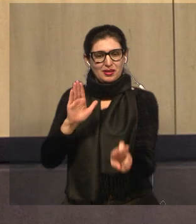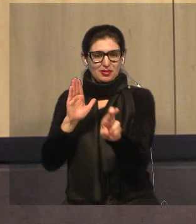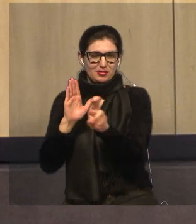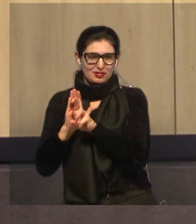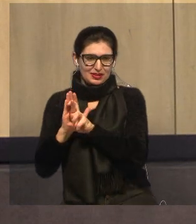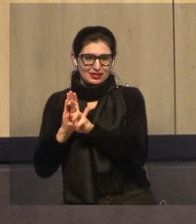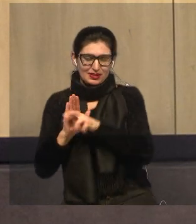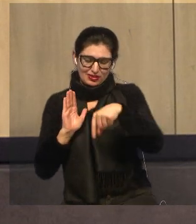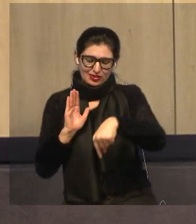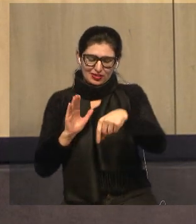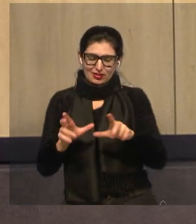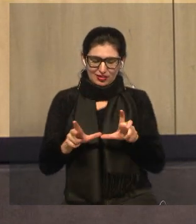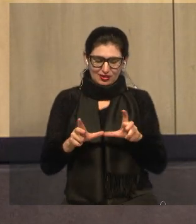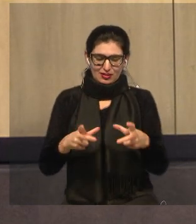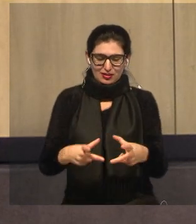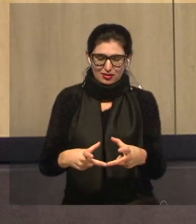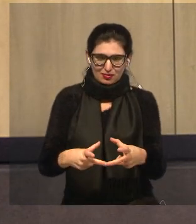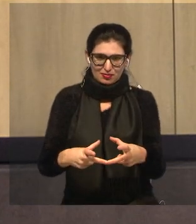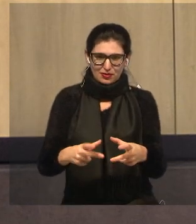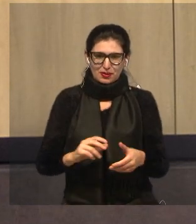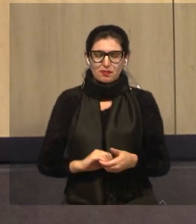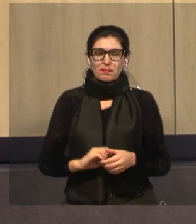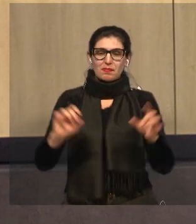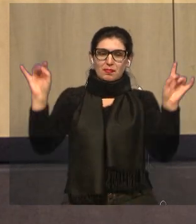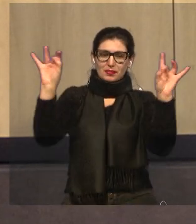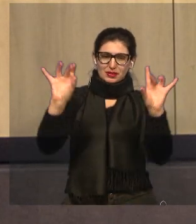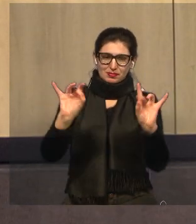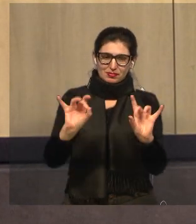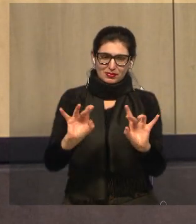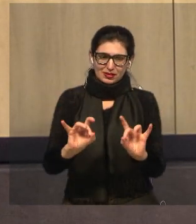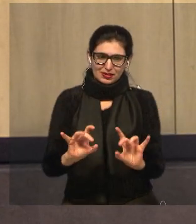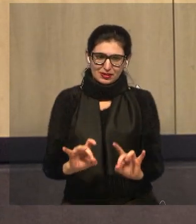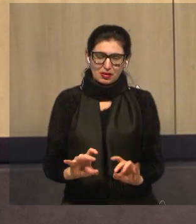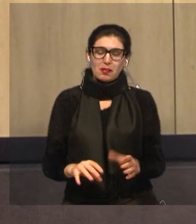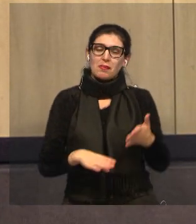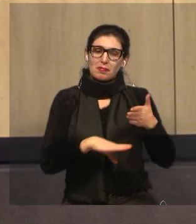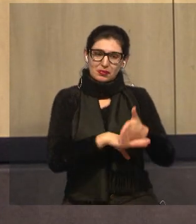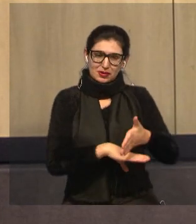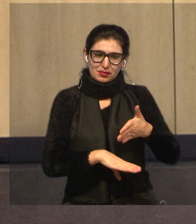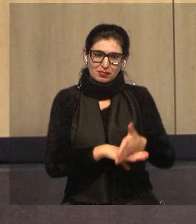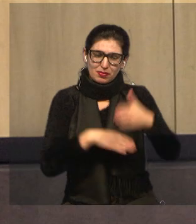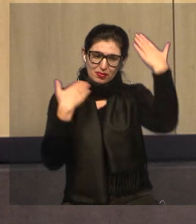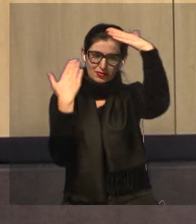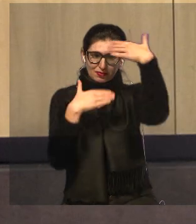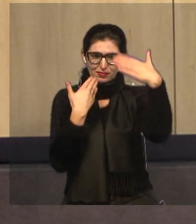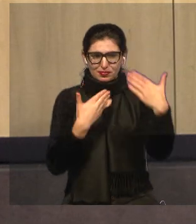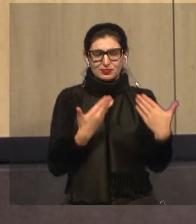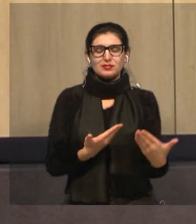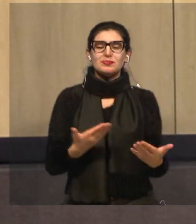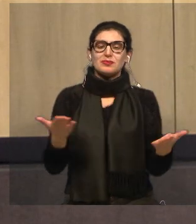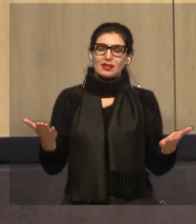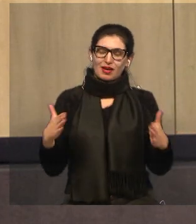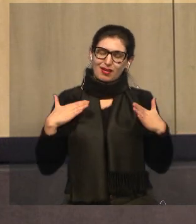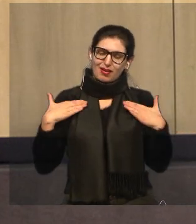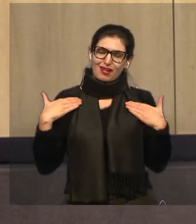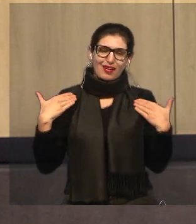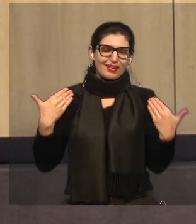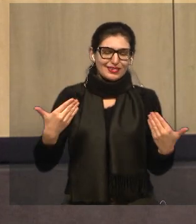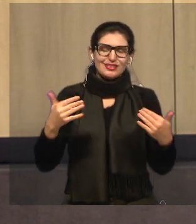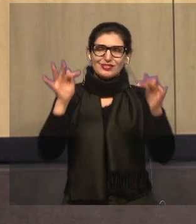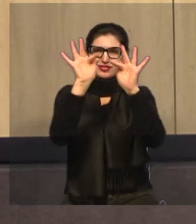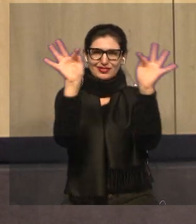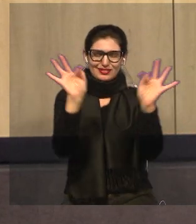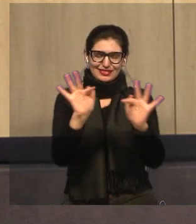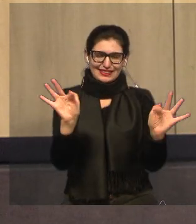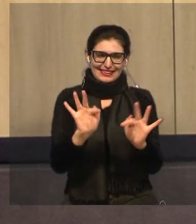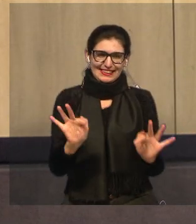gente, não para eles, mas especialmente com eles, ela está aqui participando dessa sessão solene. É uma alegria imensa. Eu fico muito feliz